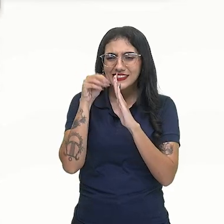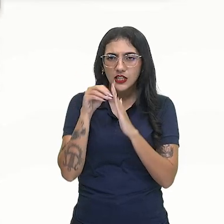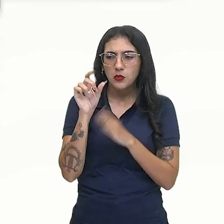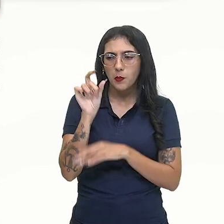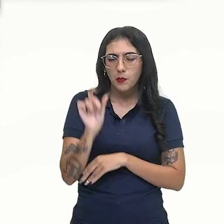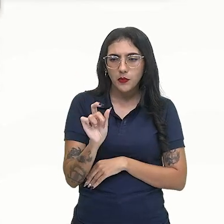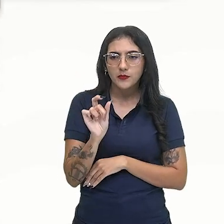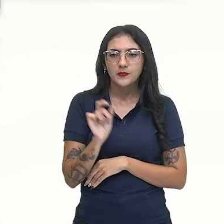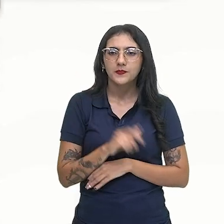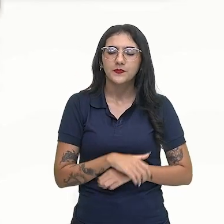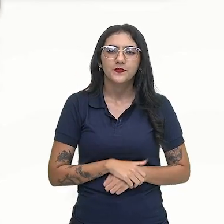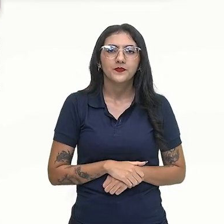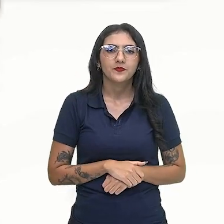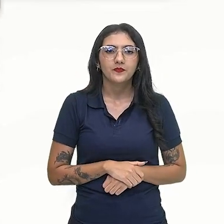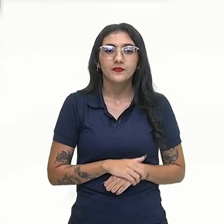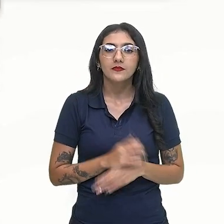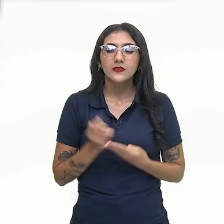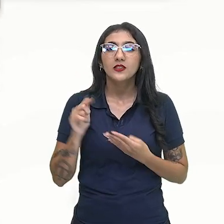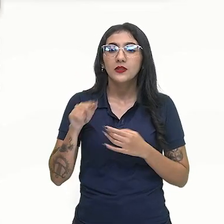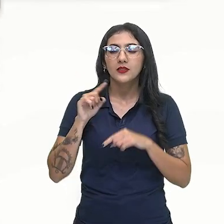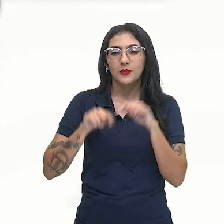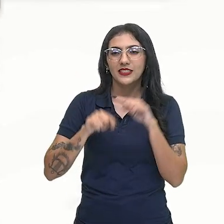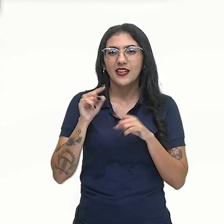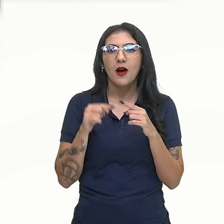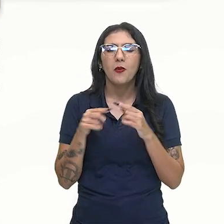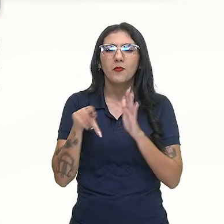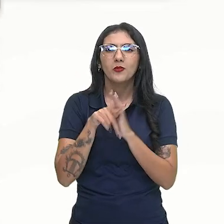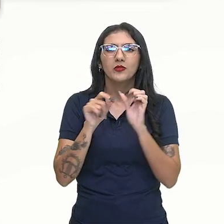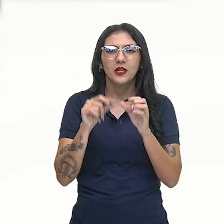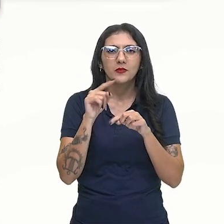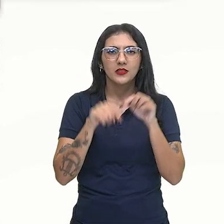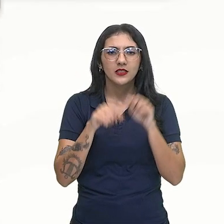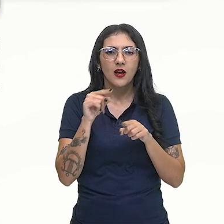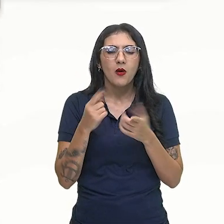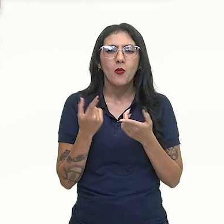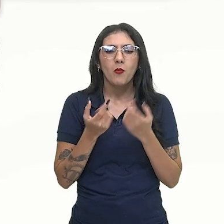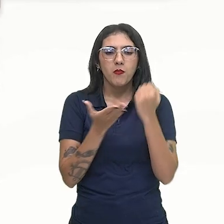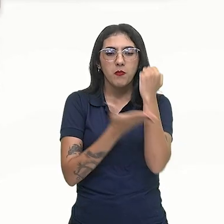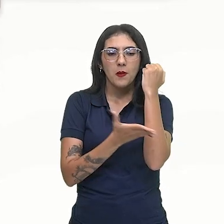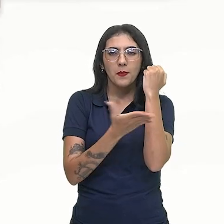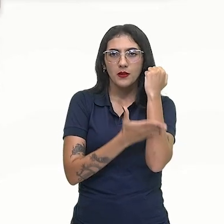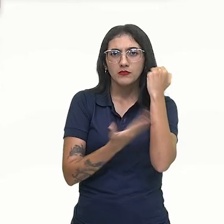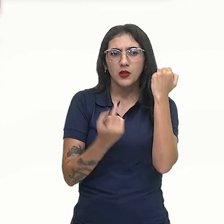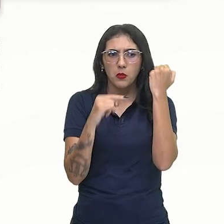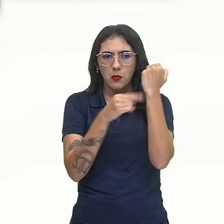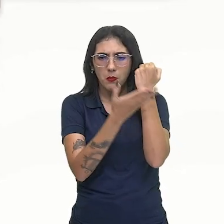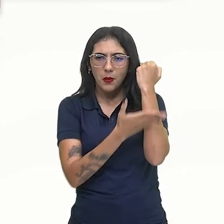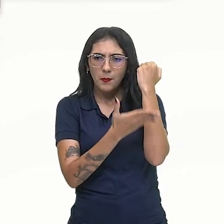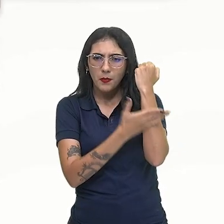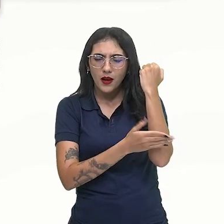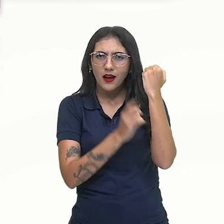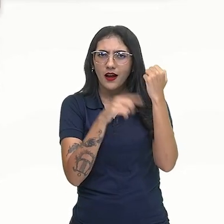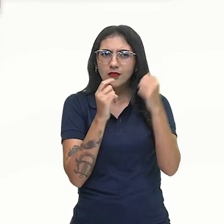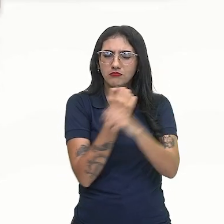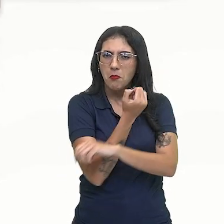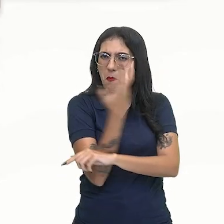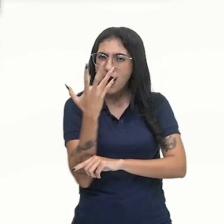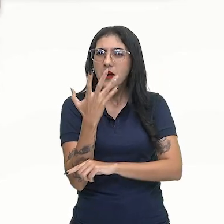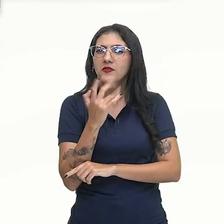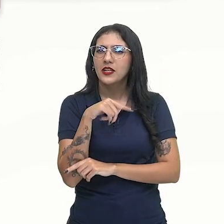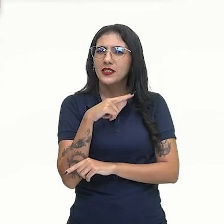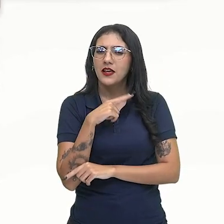a cortiça, ela vem de plantas, do tronco de árvores. E a árvore não é um ser vivo? Então, justamente, esses